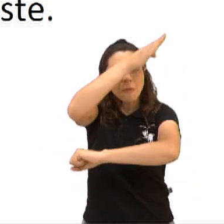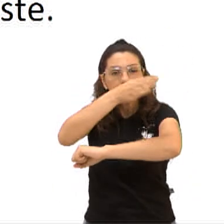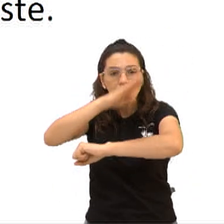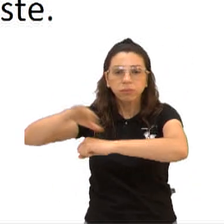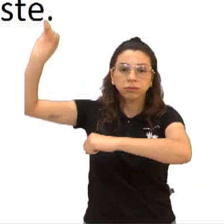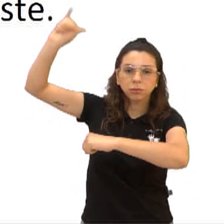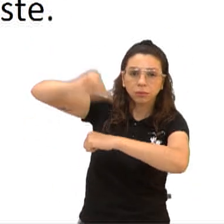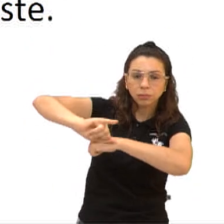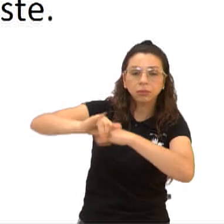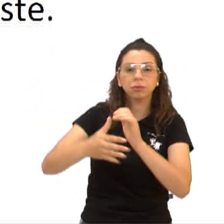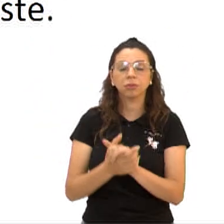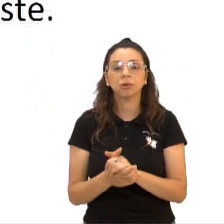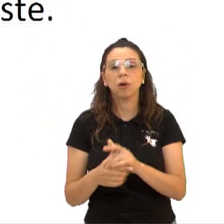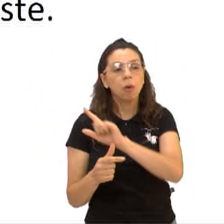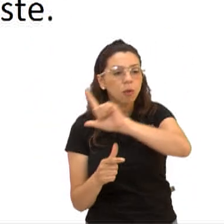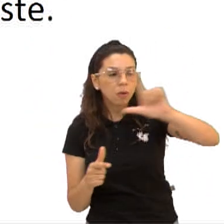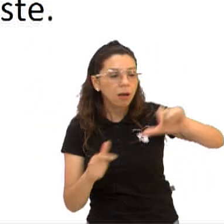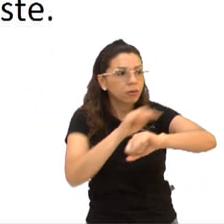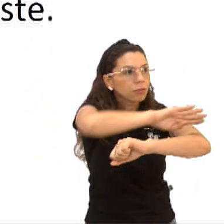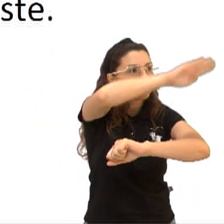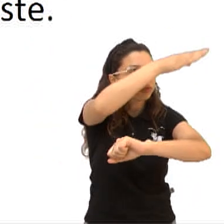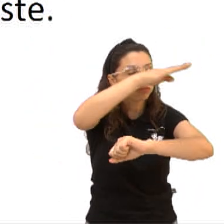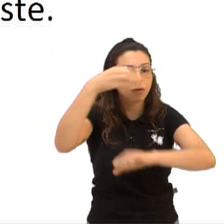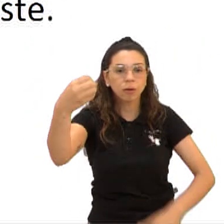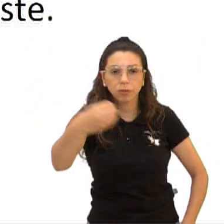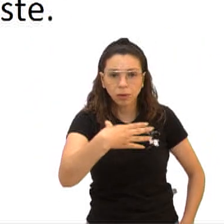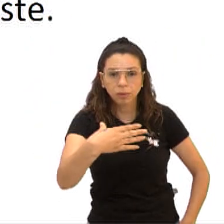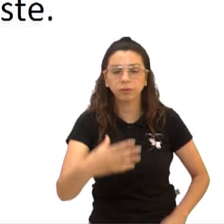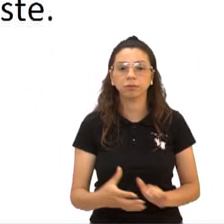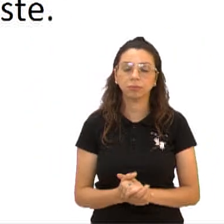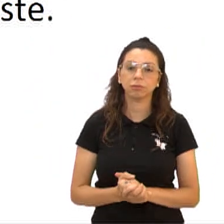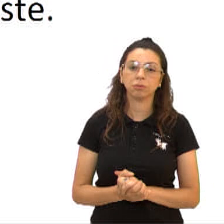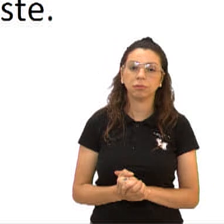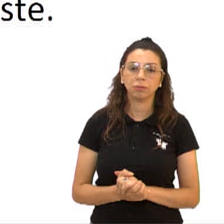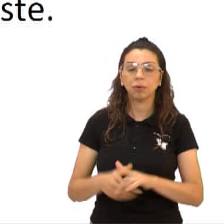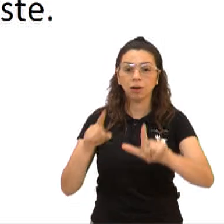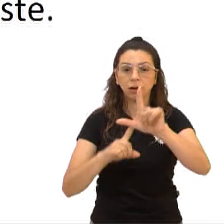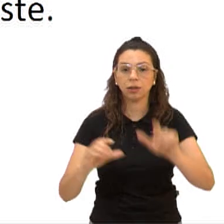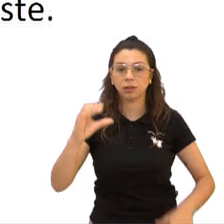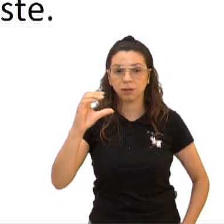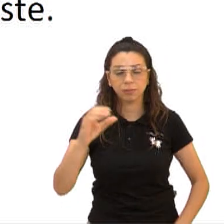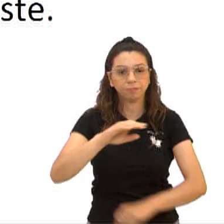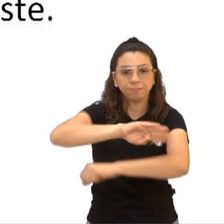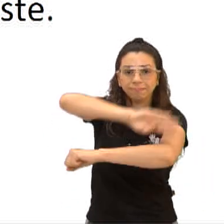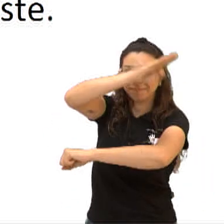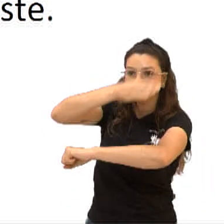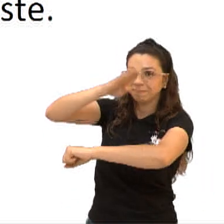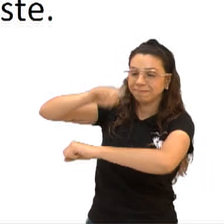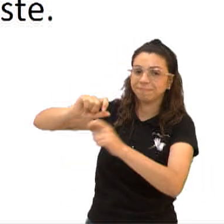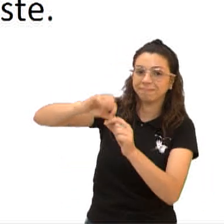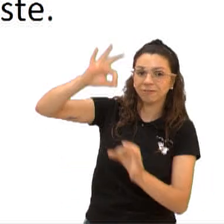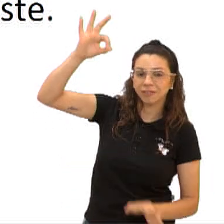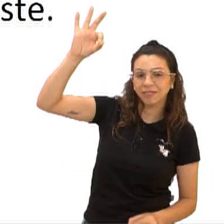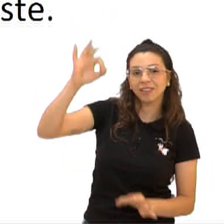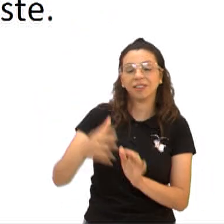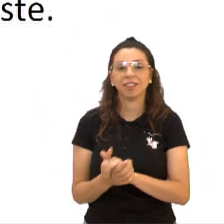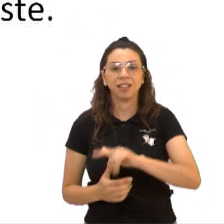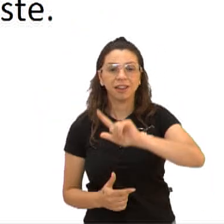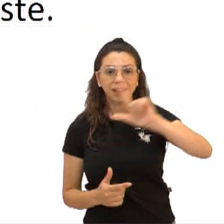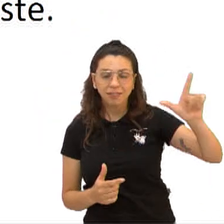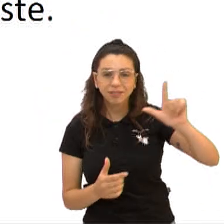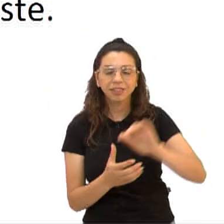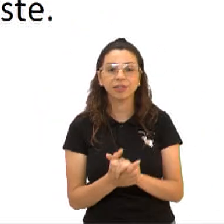e montanhas recentes no leste. E na letra C, altas cordilheiras do leste, planícies e depressões do